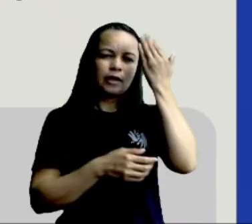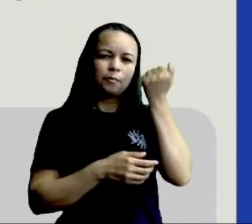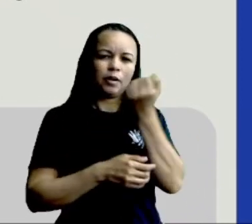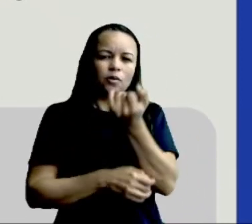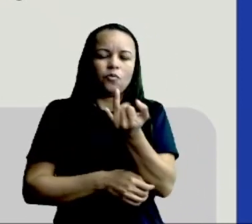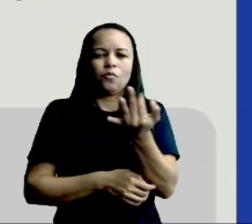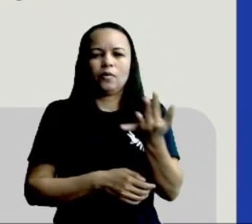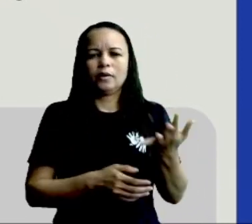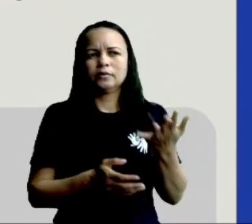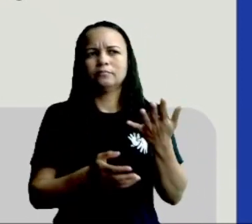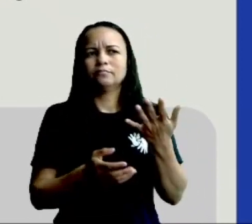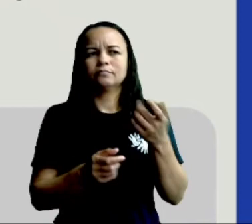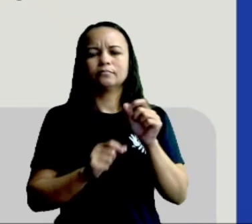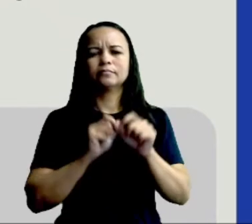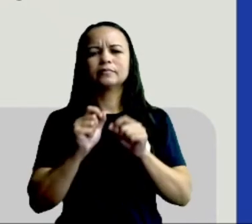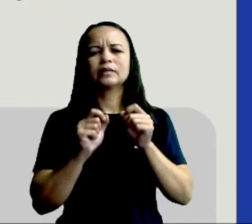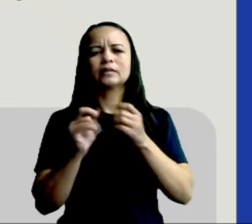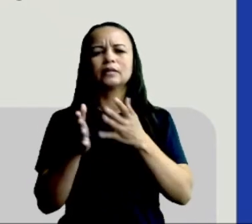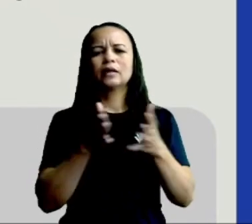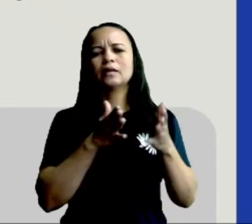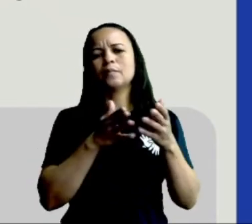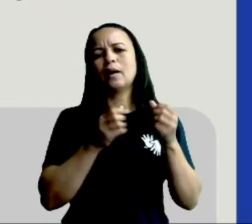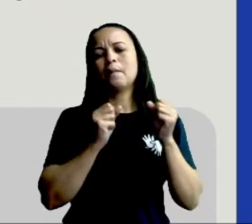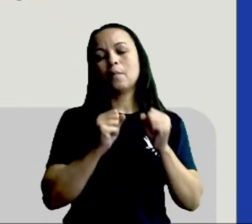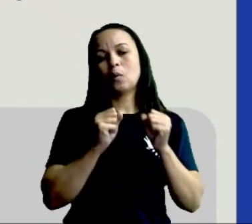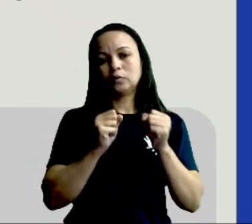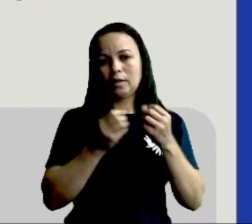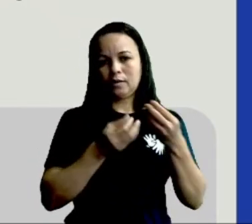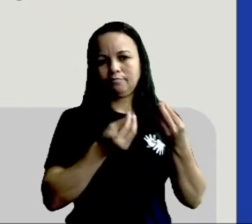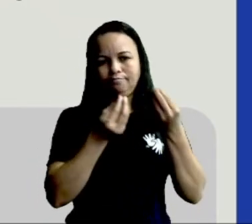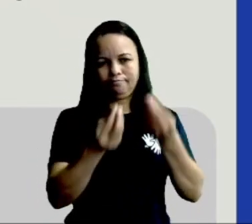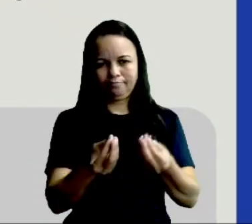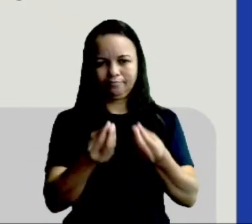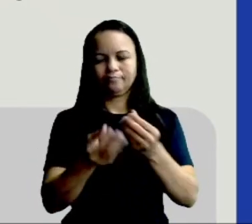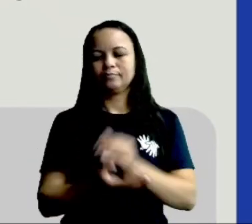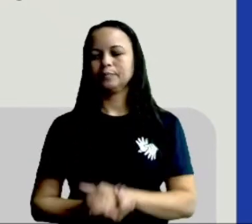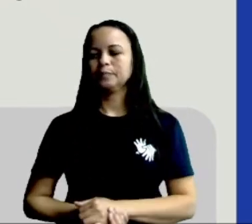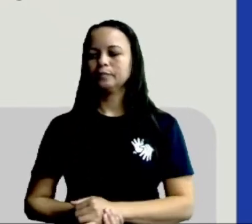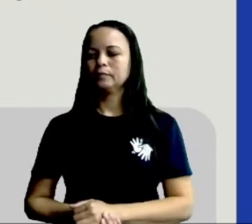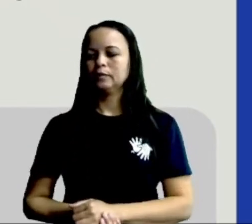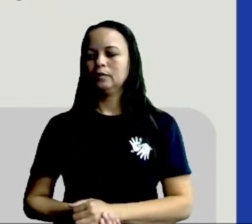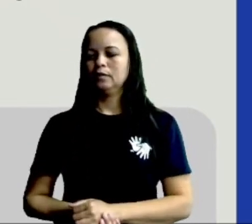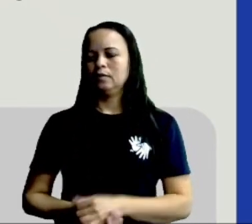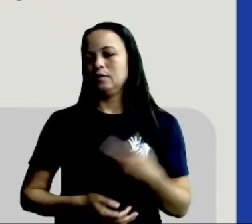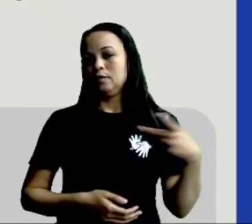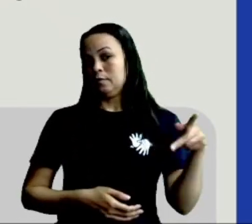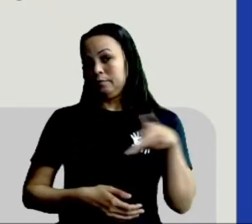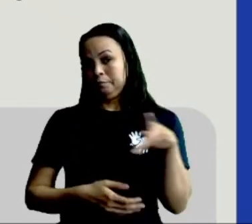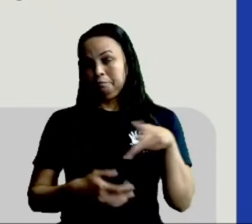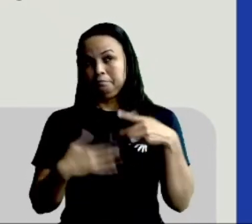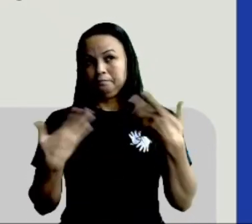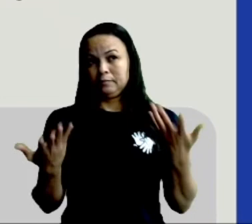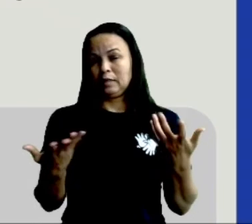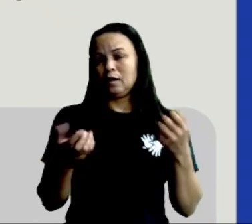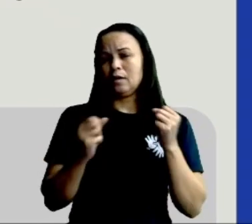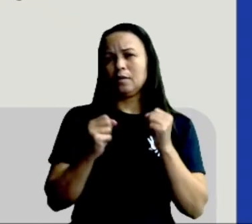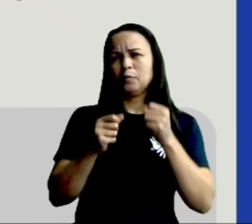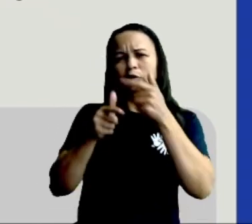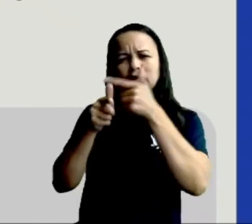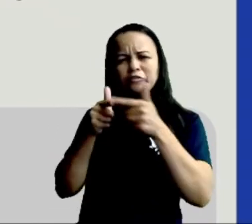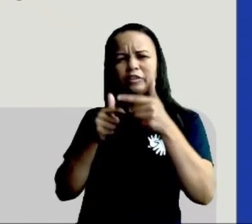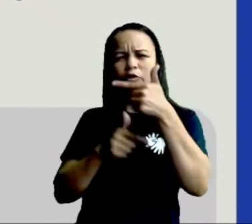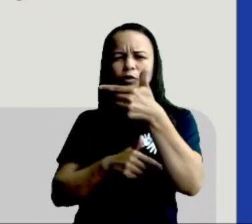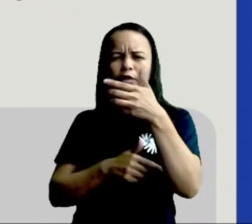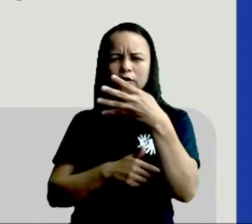consomem, né? A metade do que eles consomem para poder ela fazer essa doação. Ah, professora, eu poderia lá dividir o